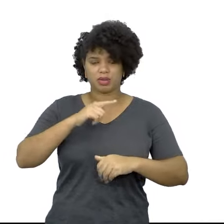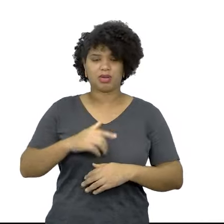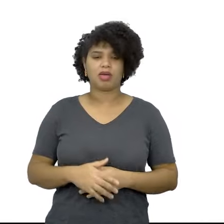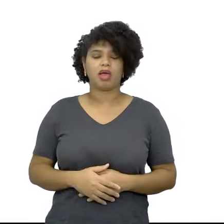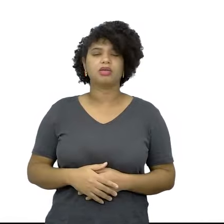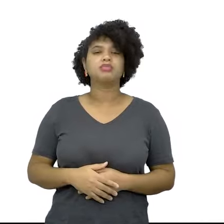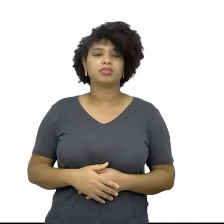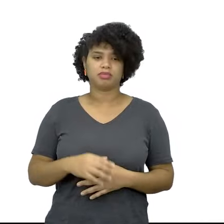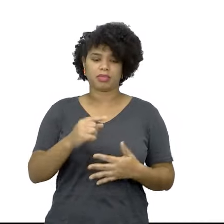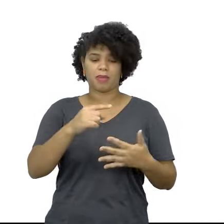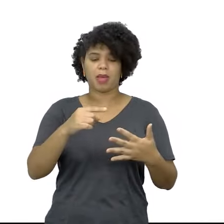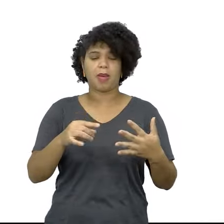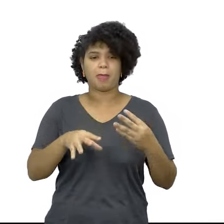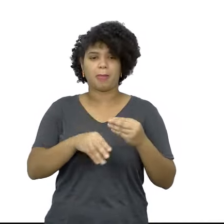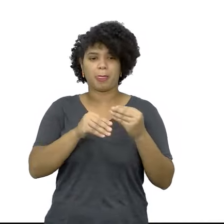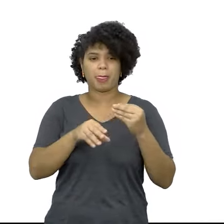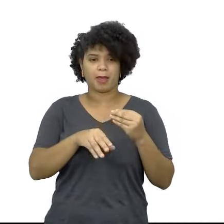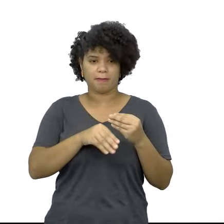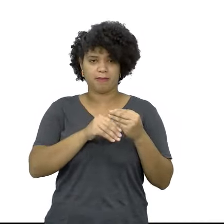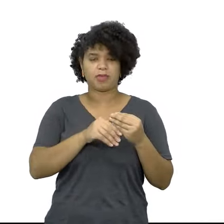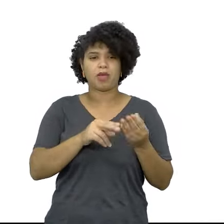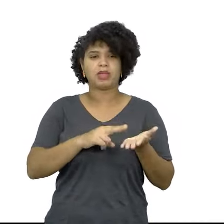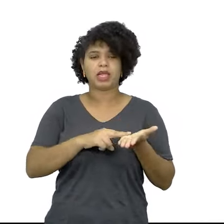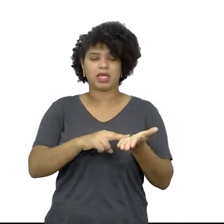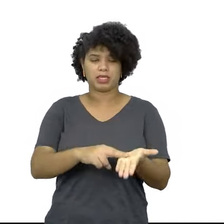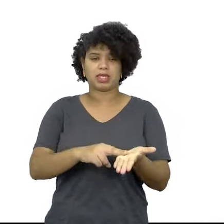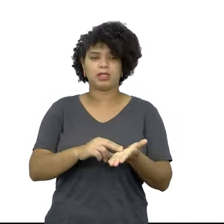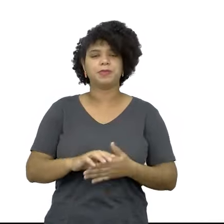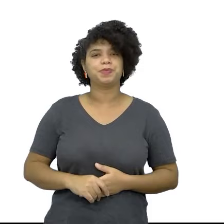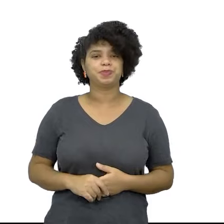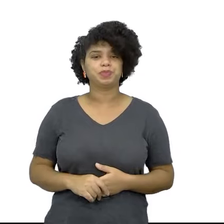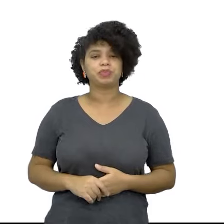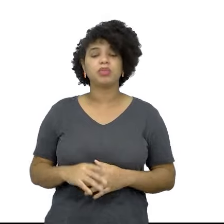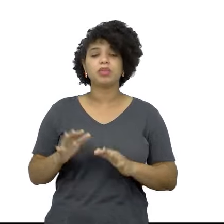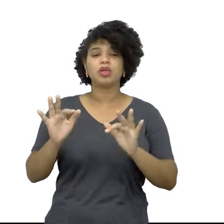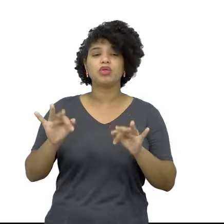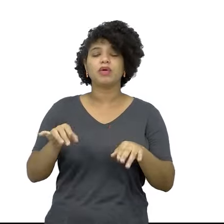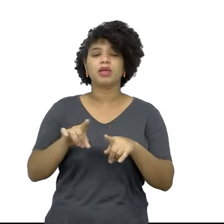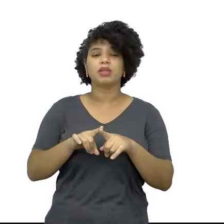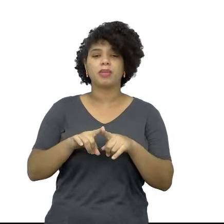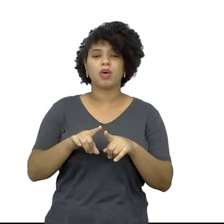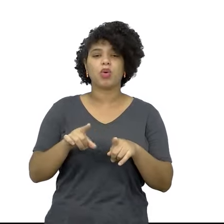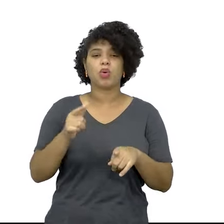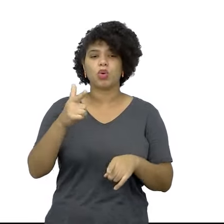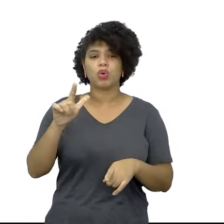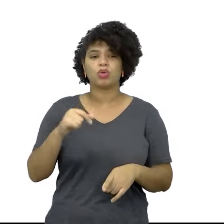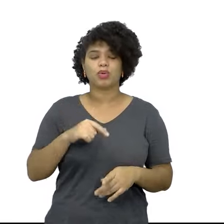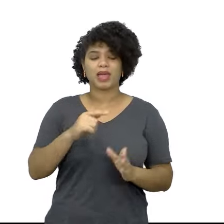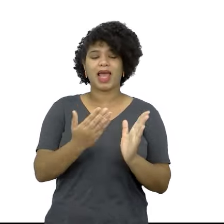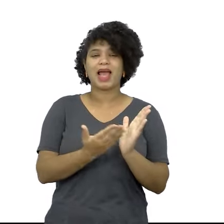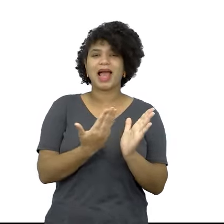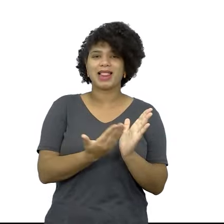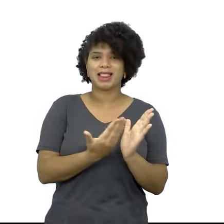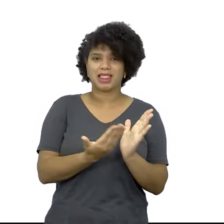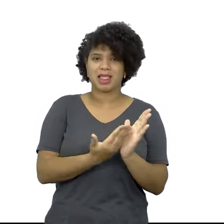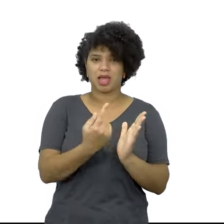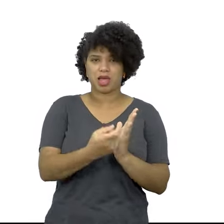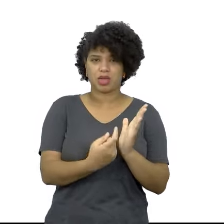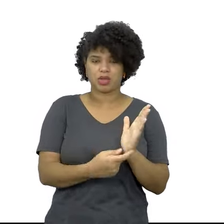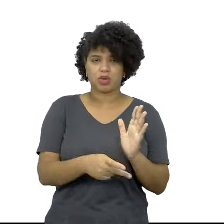aspectos composicionais, né, das cartas. E, por fim, né, há que se destacar que o caderno do professor,